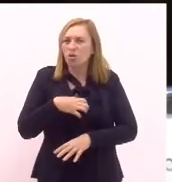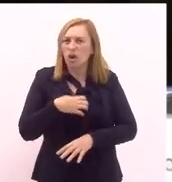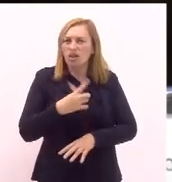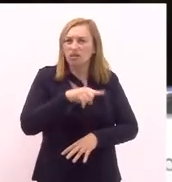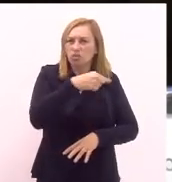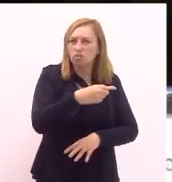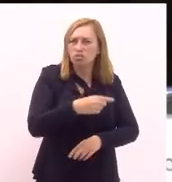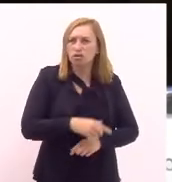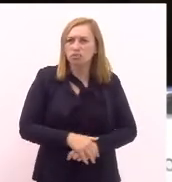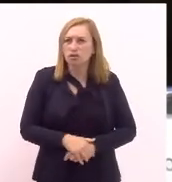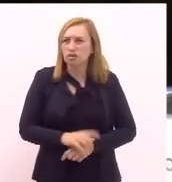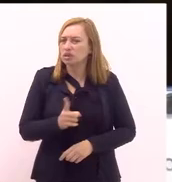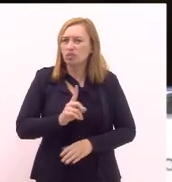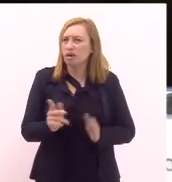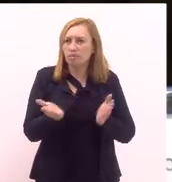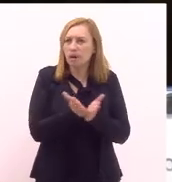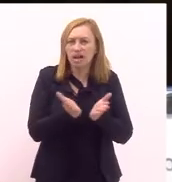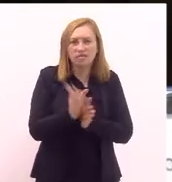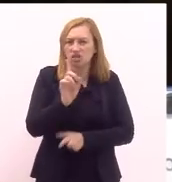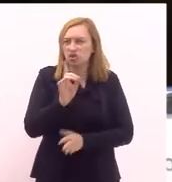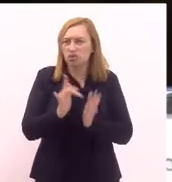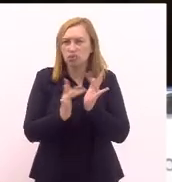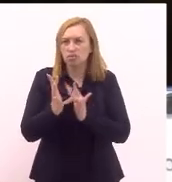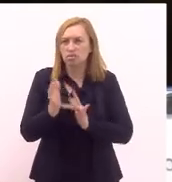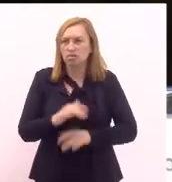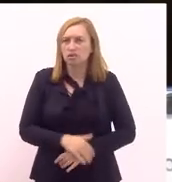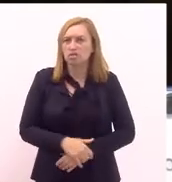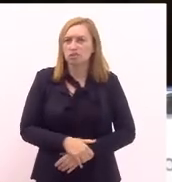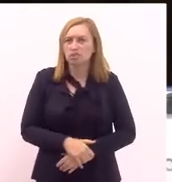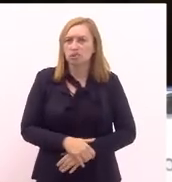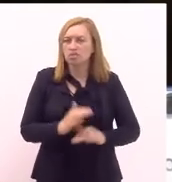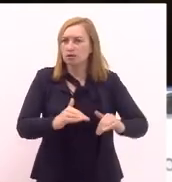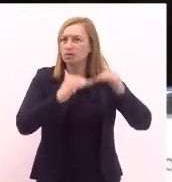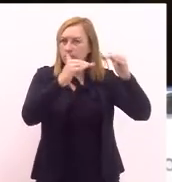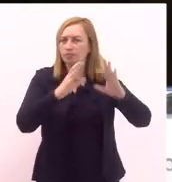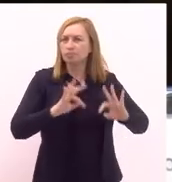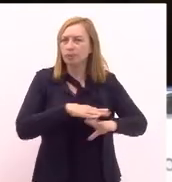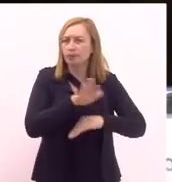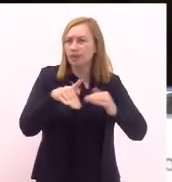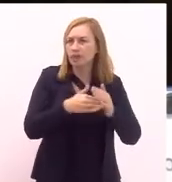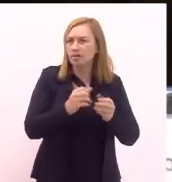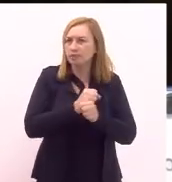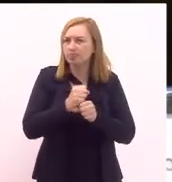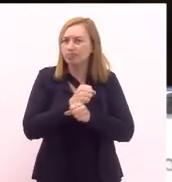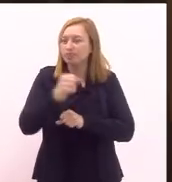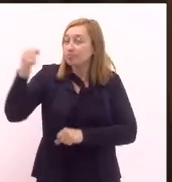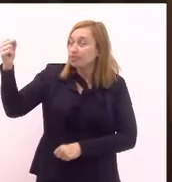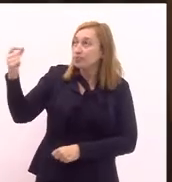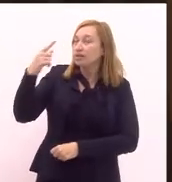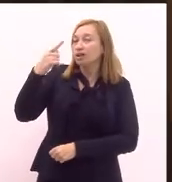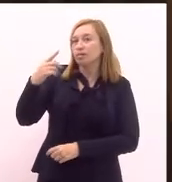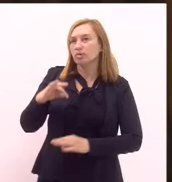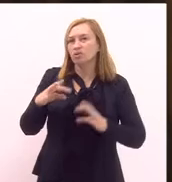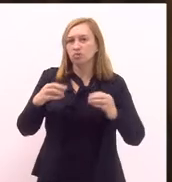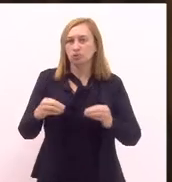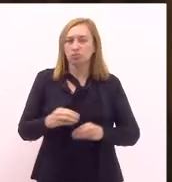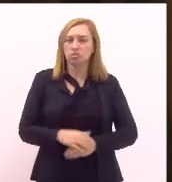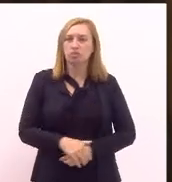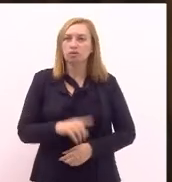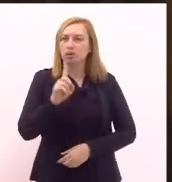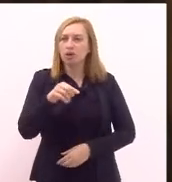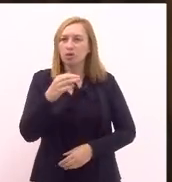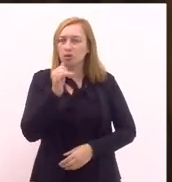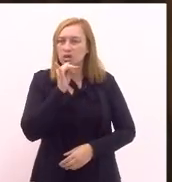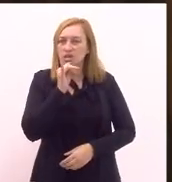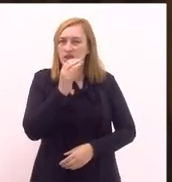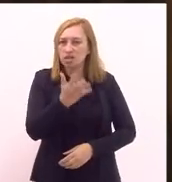outro e essa não foi a palavra de Jesus Vossa Excelência em todos esses anos tem nos inspirado para isso é